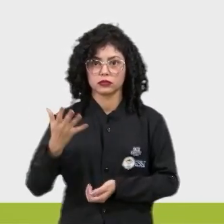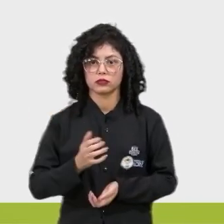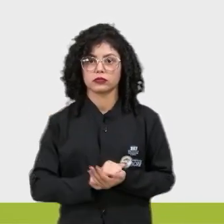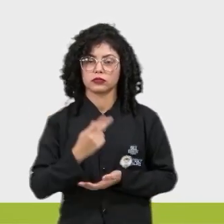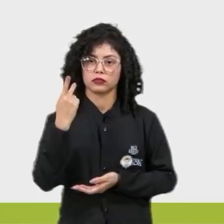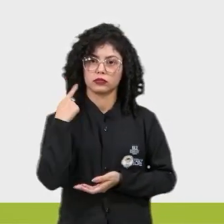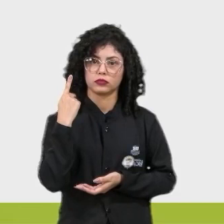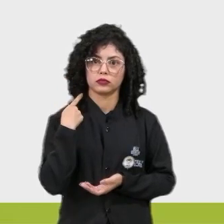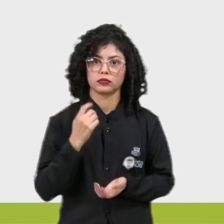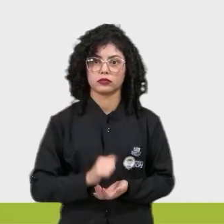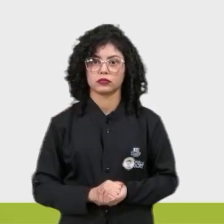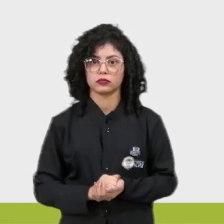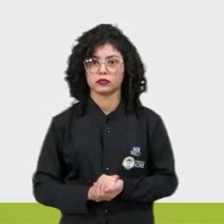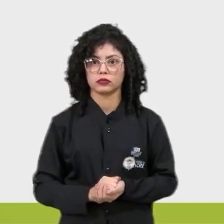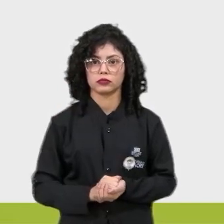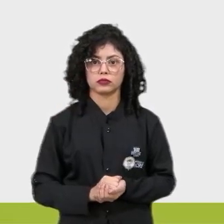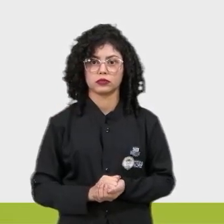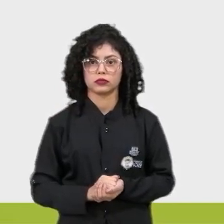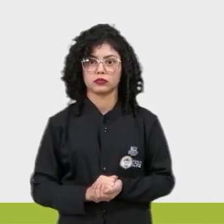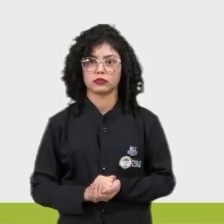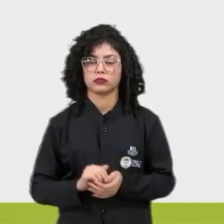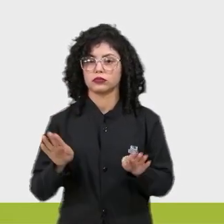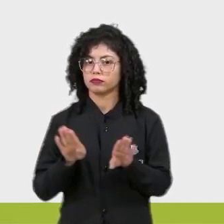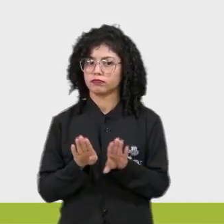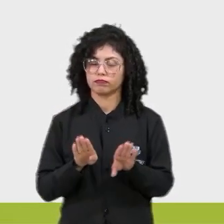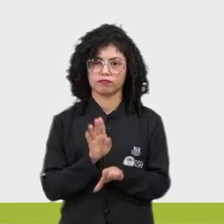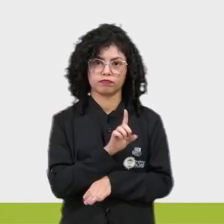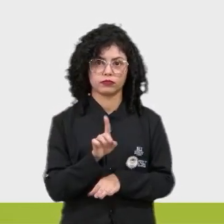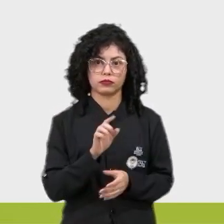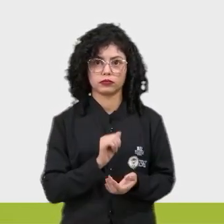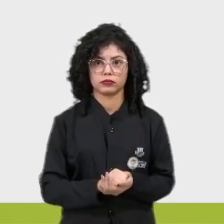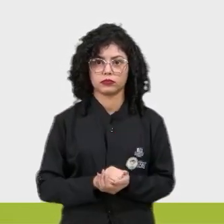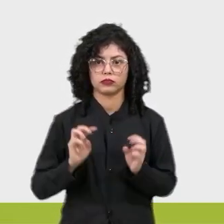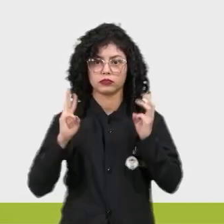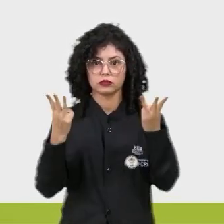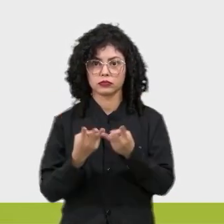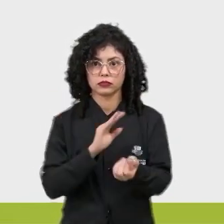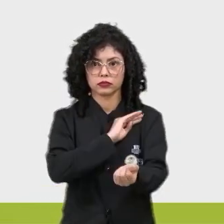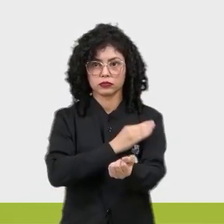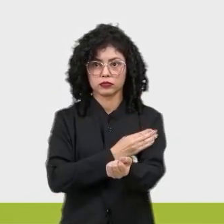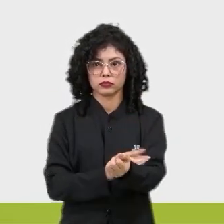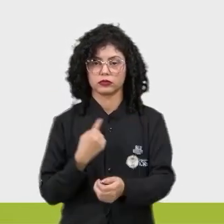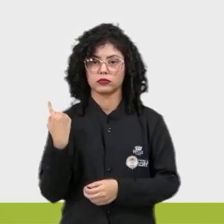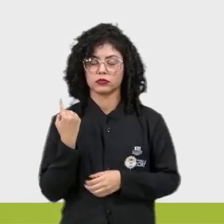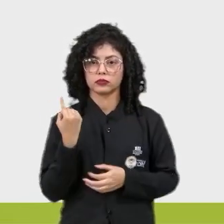pulmonar. Frequência cardíaca não. Capacidade pulmonar também não. Massa muscular do